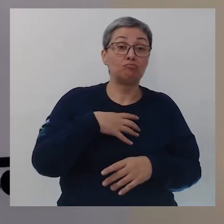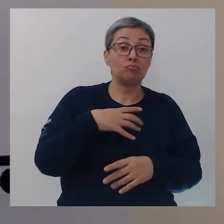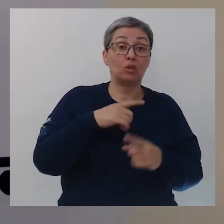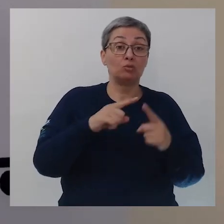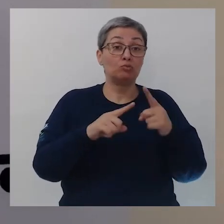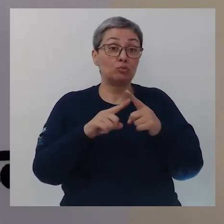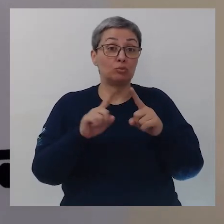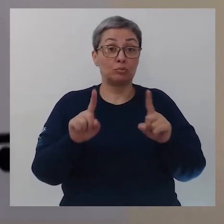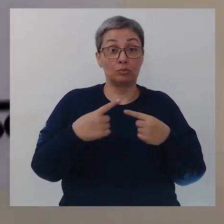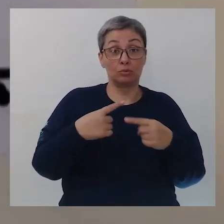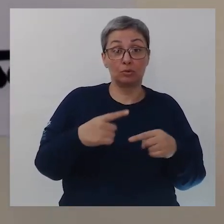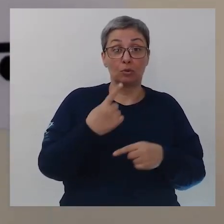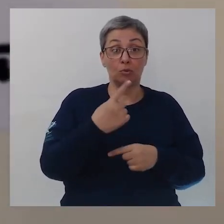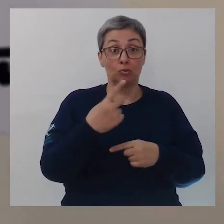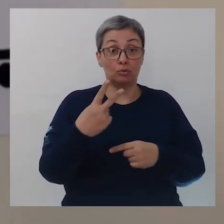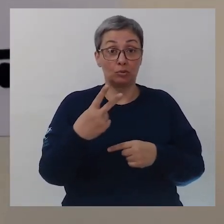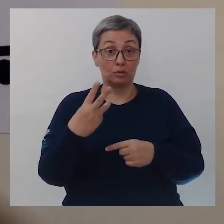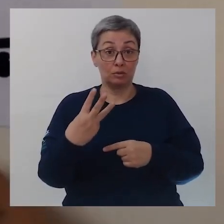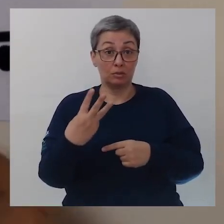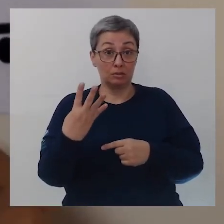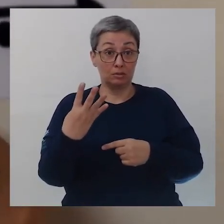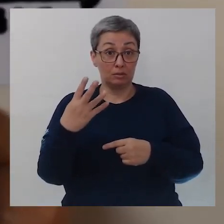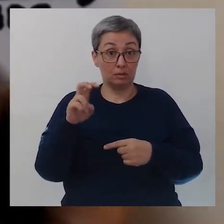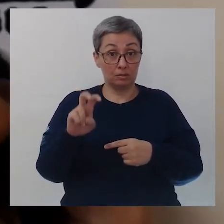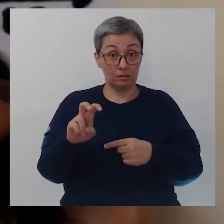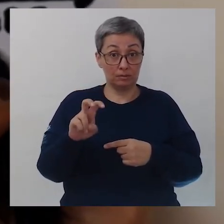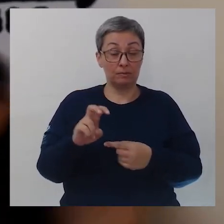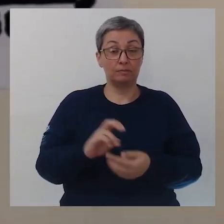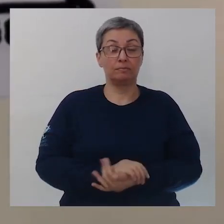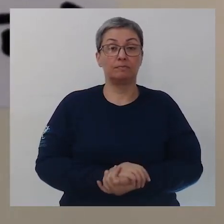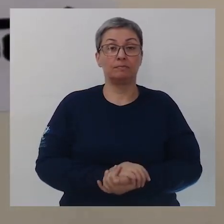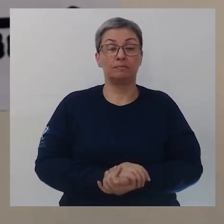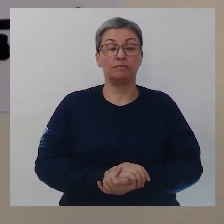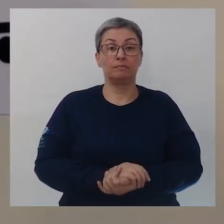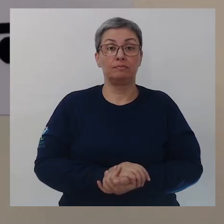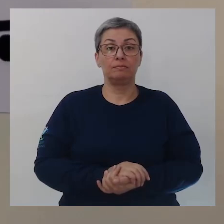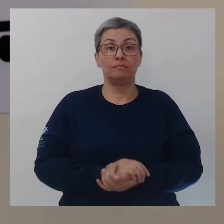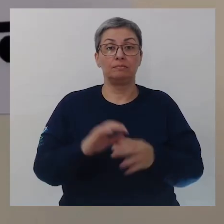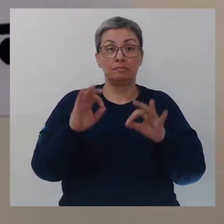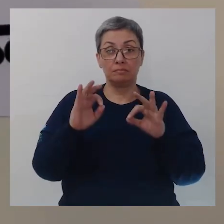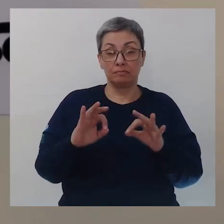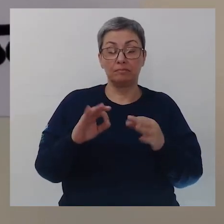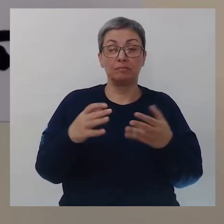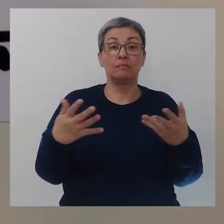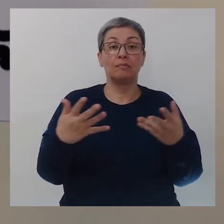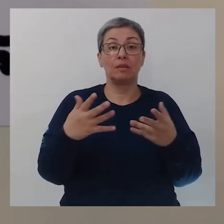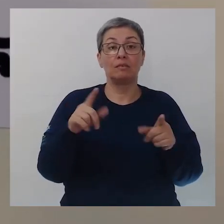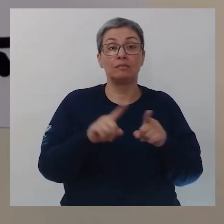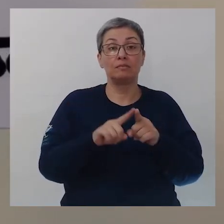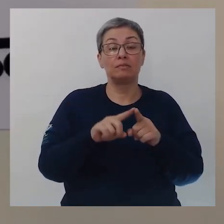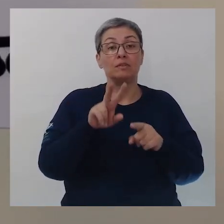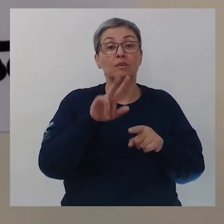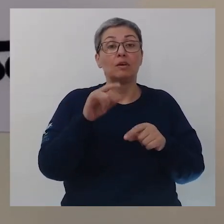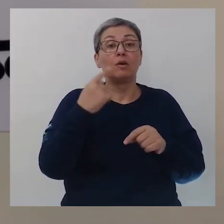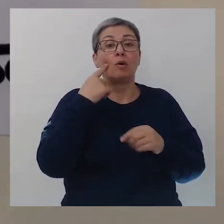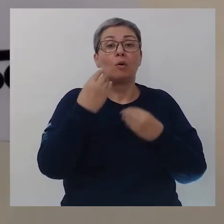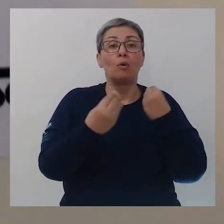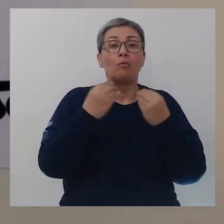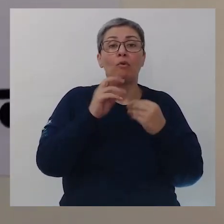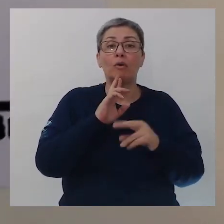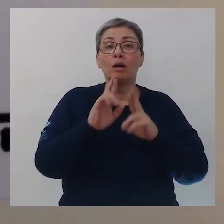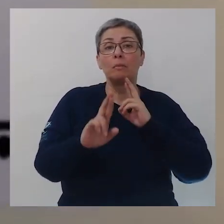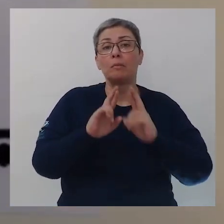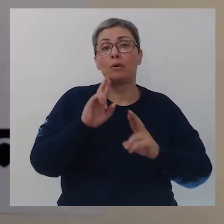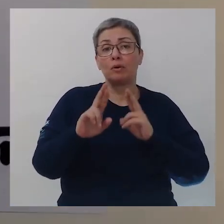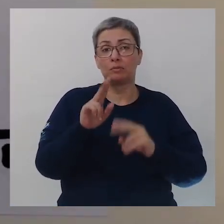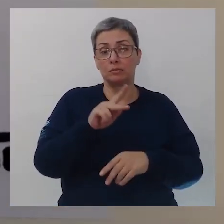musicais. 1, 2, 3, 4, 5. Certo? Agora vamos ver quais foram as